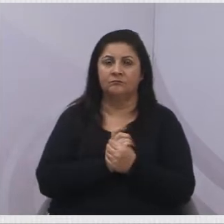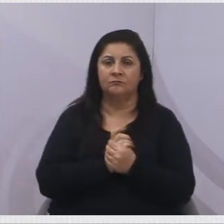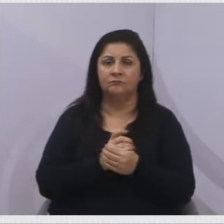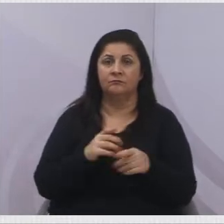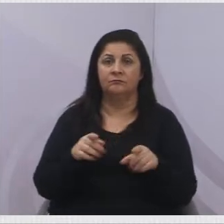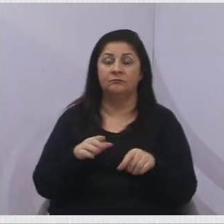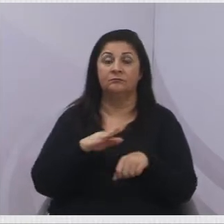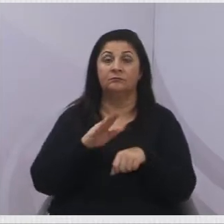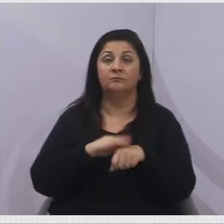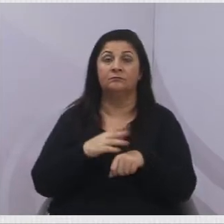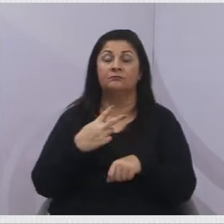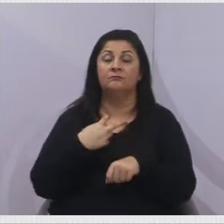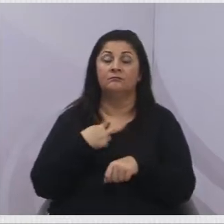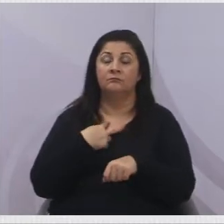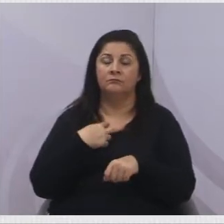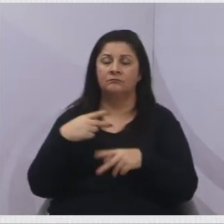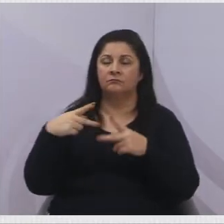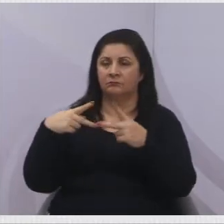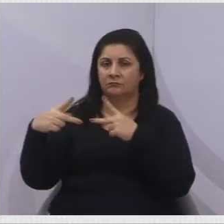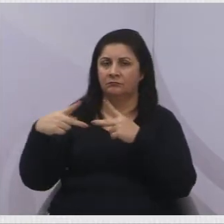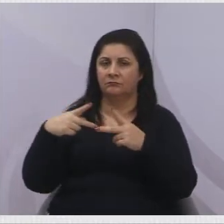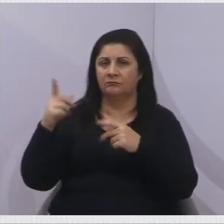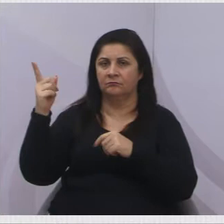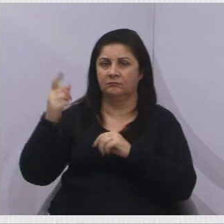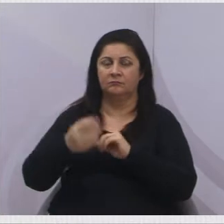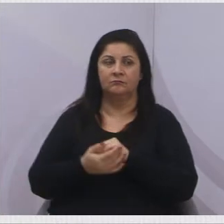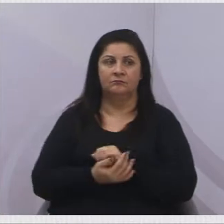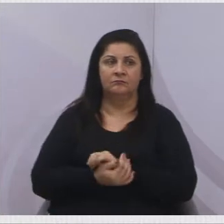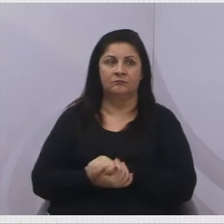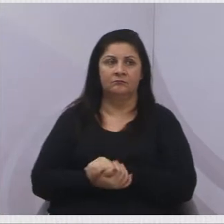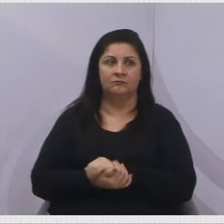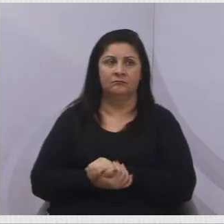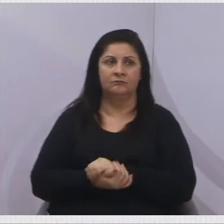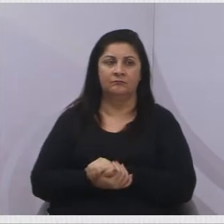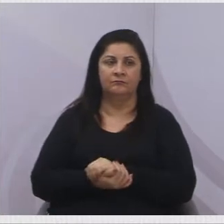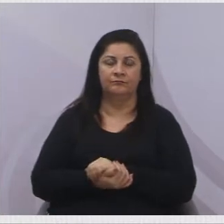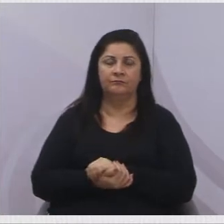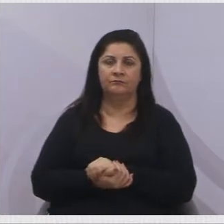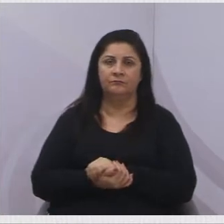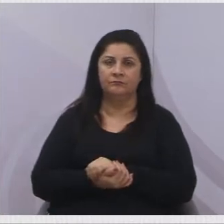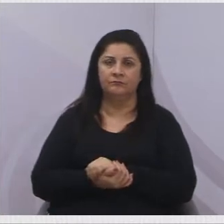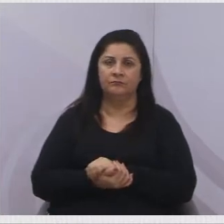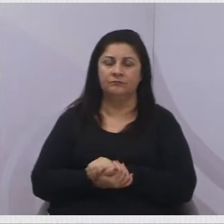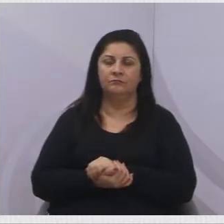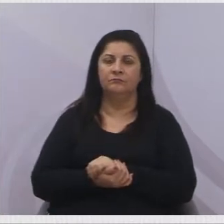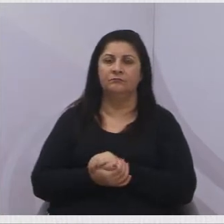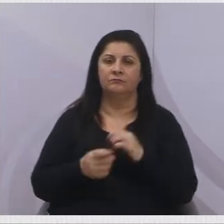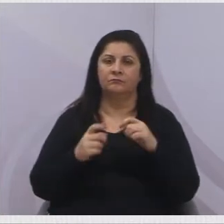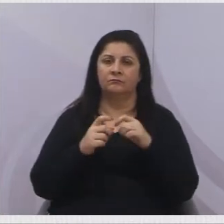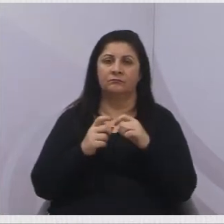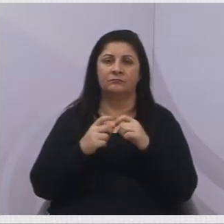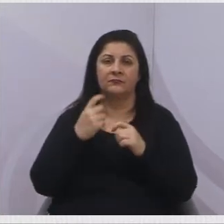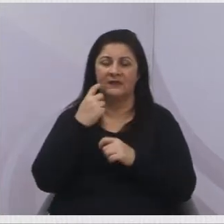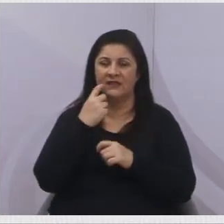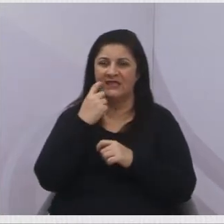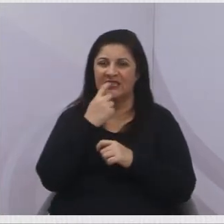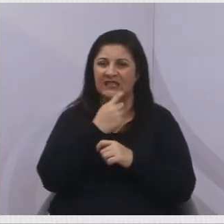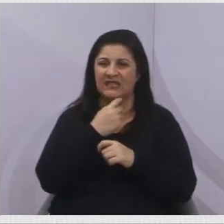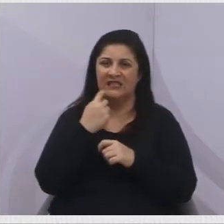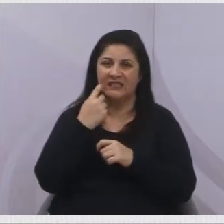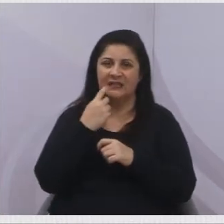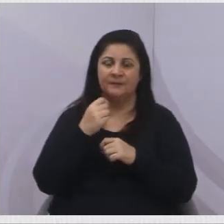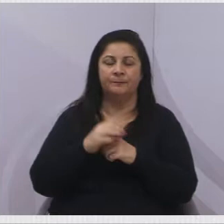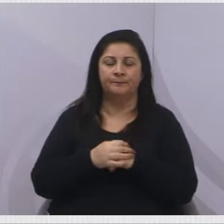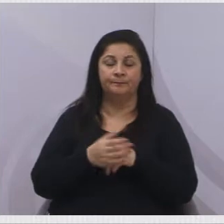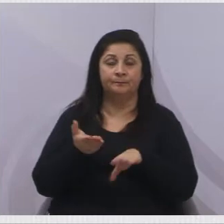vagas do Hospital Regional de São José dos Campos. Com relação à odontologia, nós tivemos